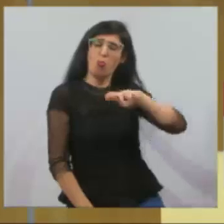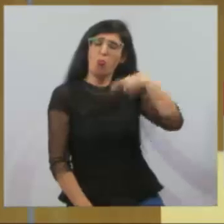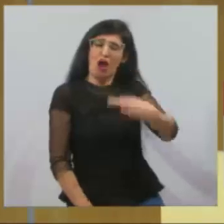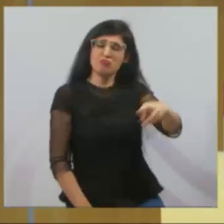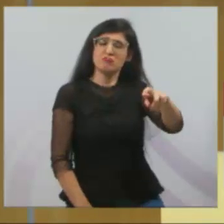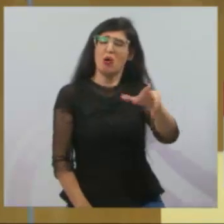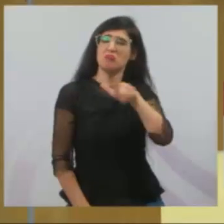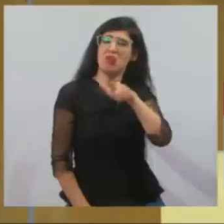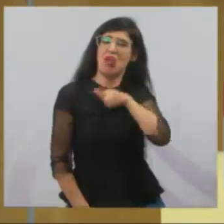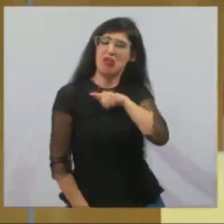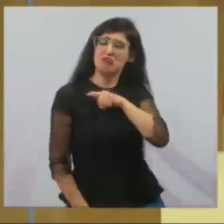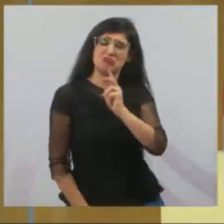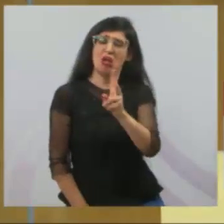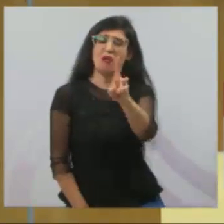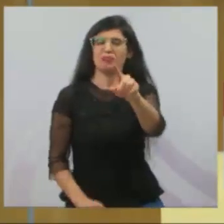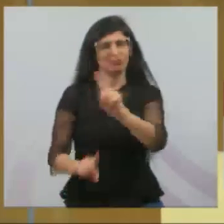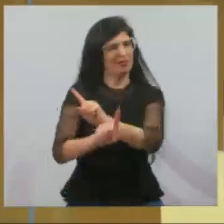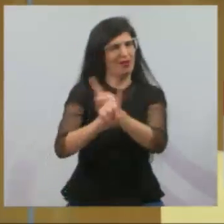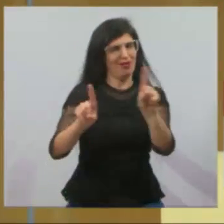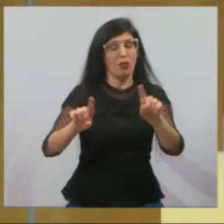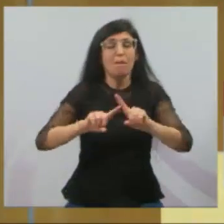postura política.